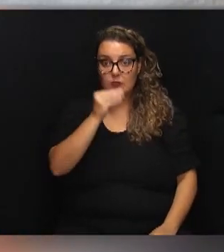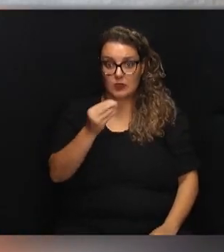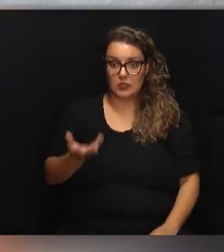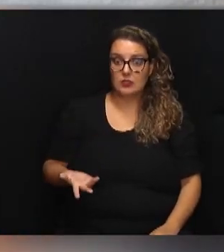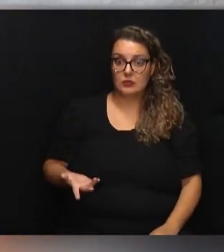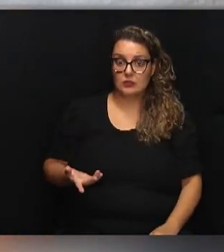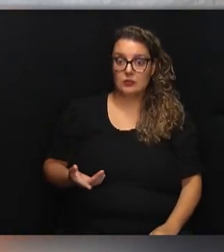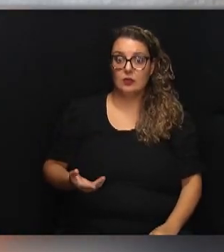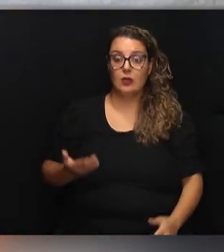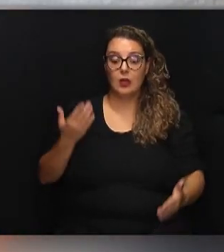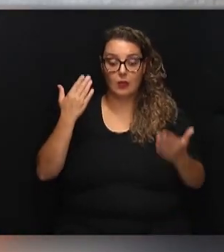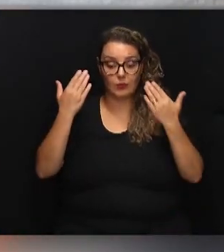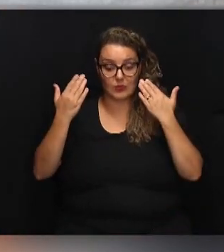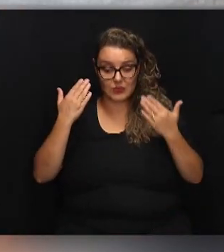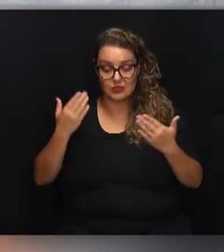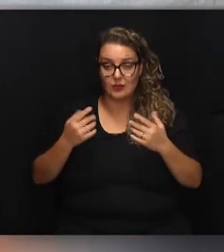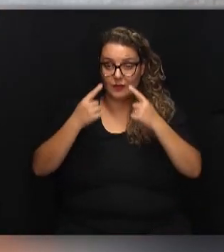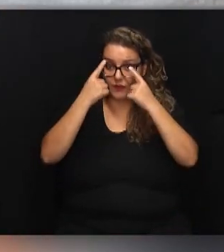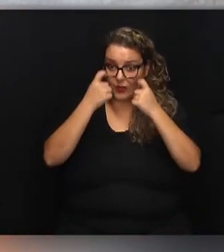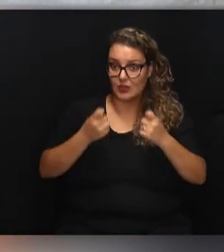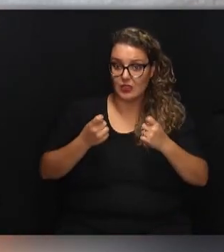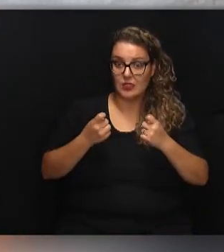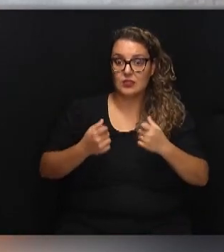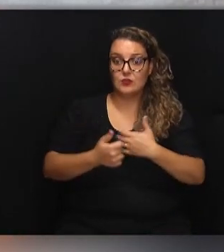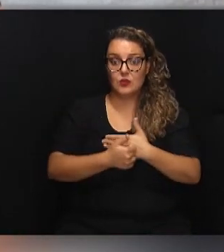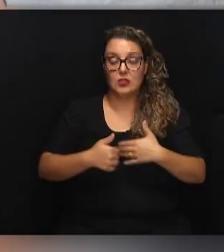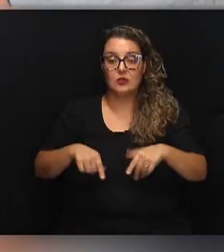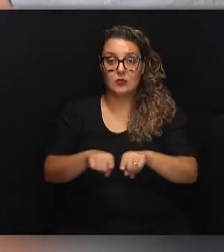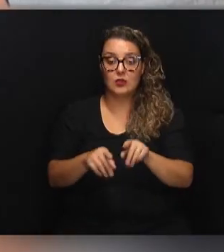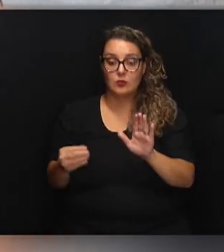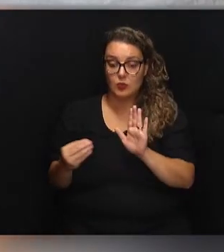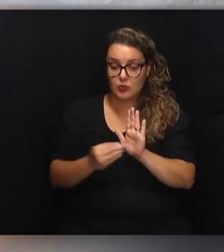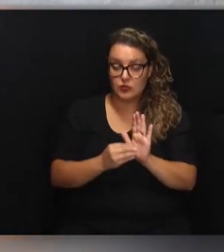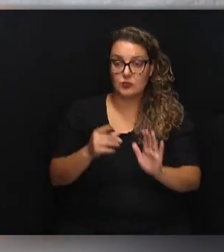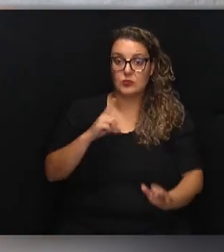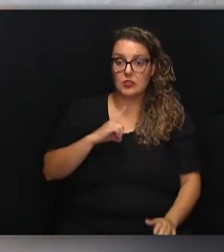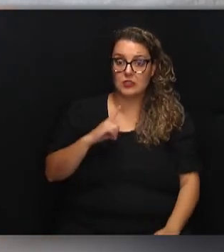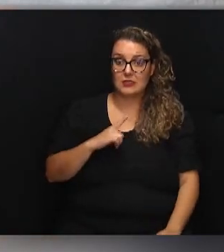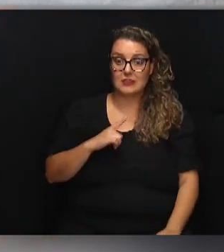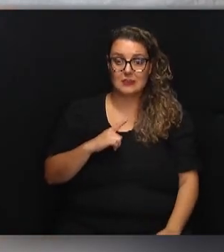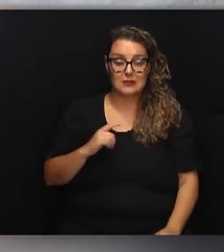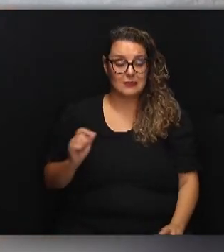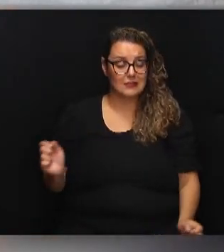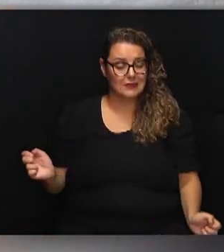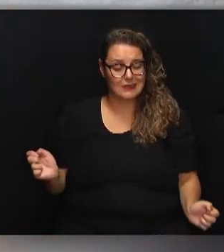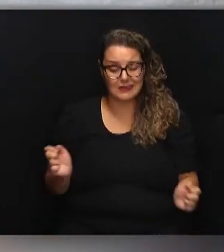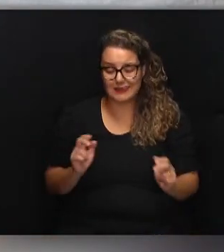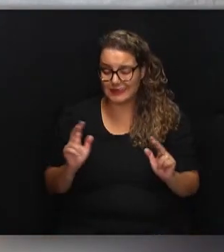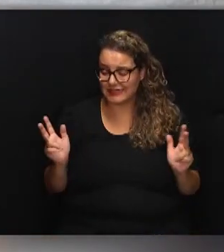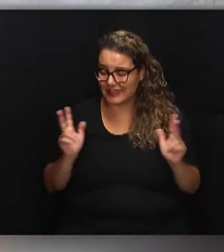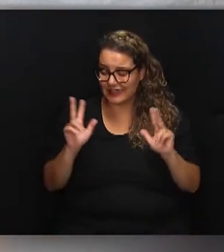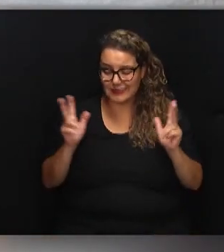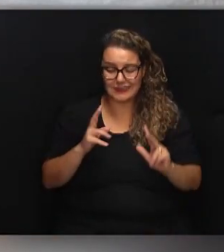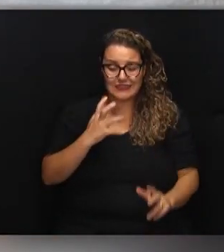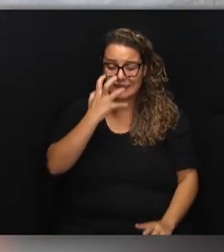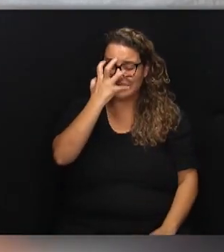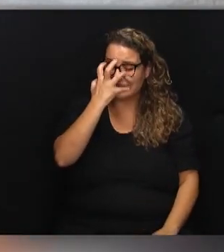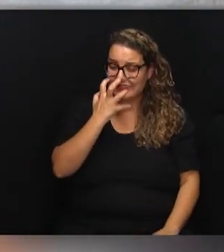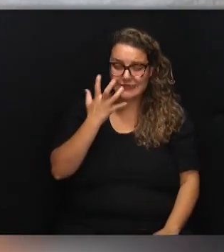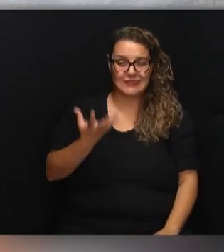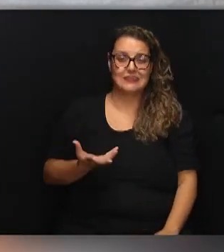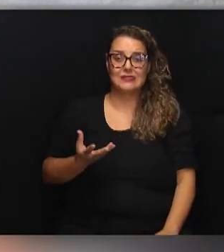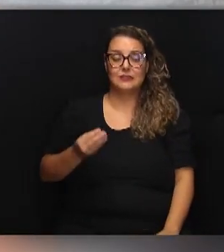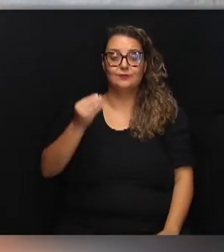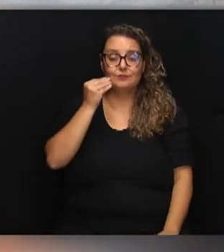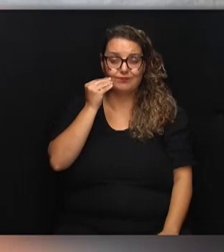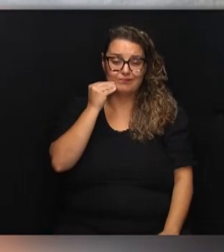violência psicológica, né, e moral. E, por último, nós temos um dado assim seríssimo, que é tentativa